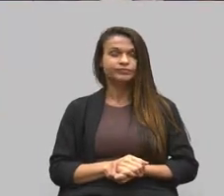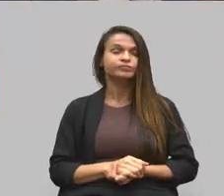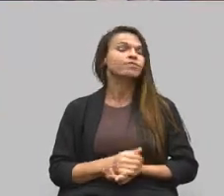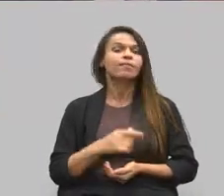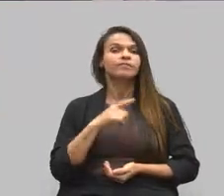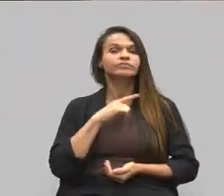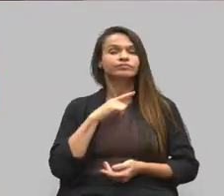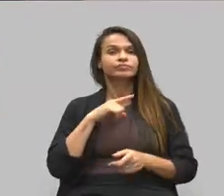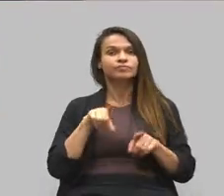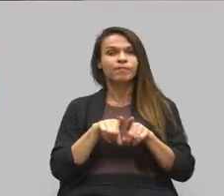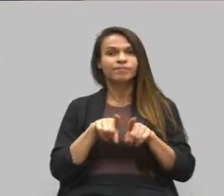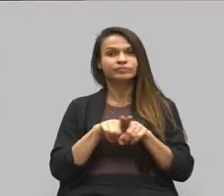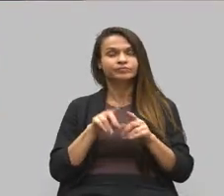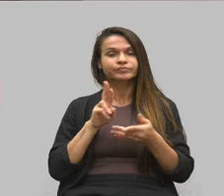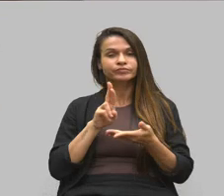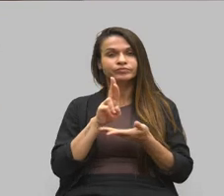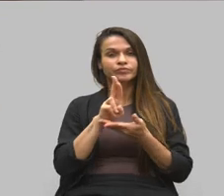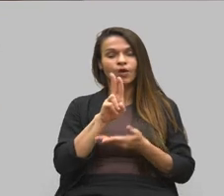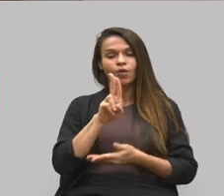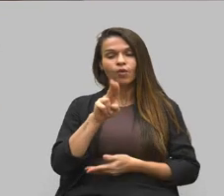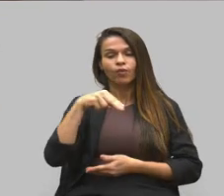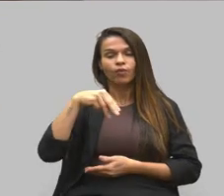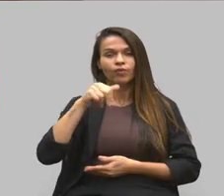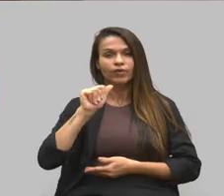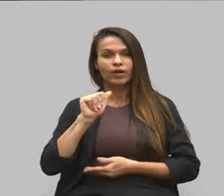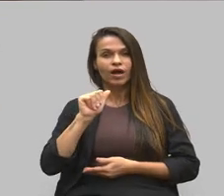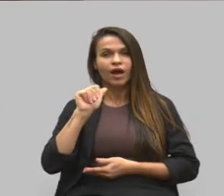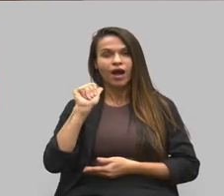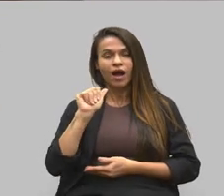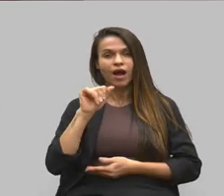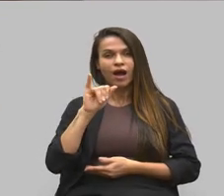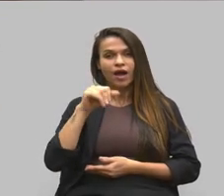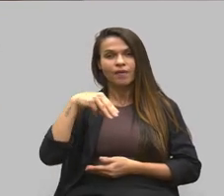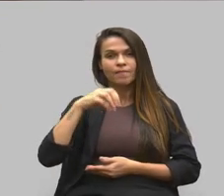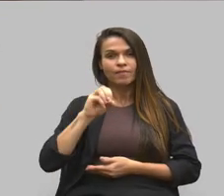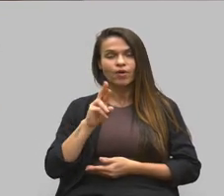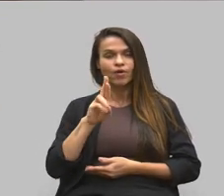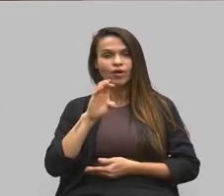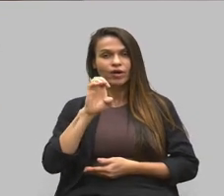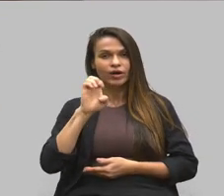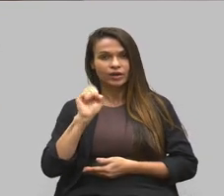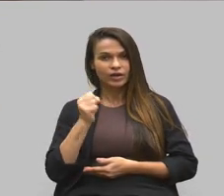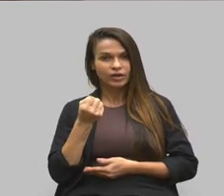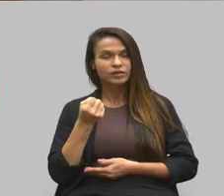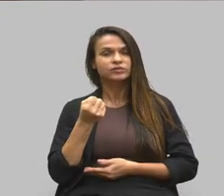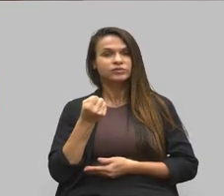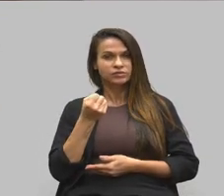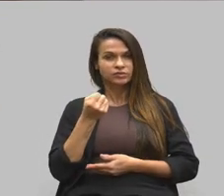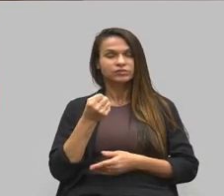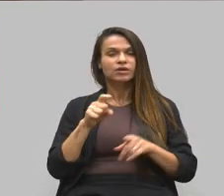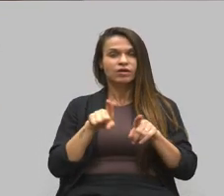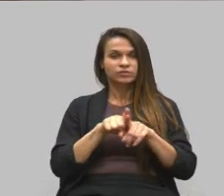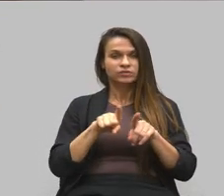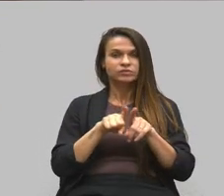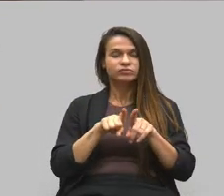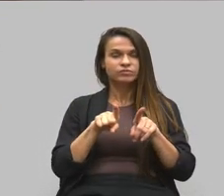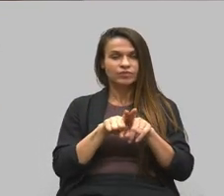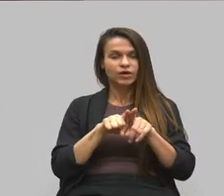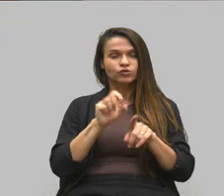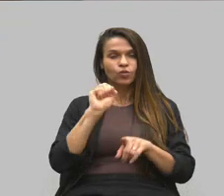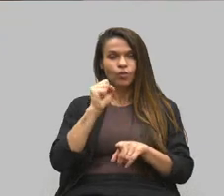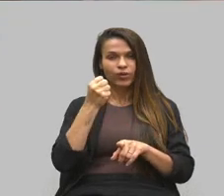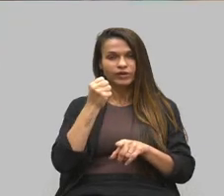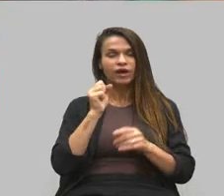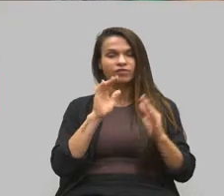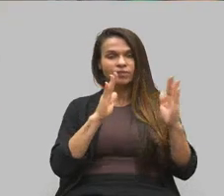representantes da una Aimorés una Cristiano Machado e una linha verde do oitavo período Uma salva